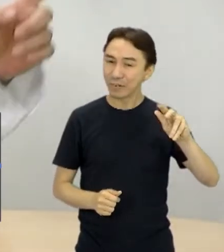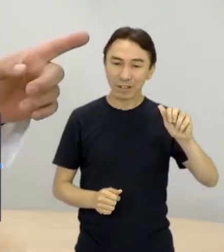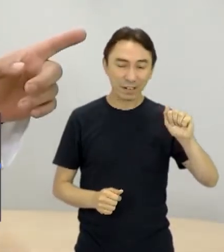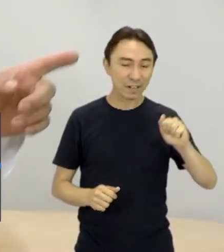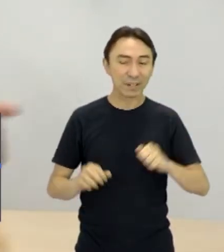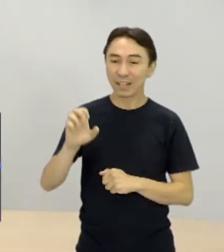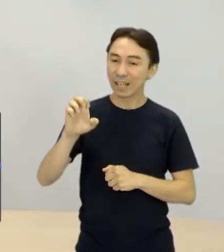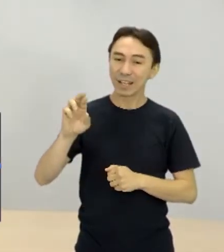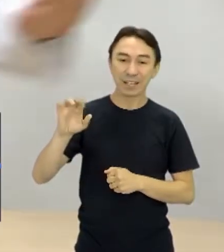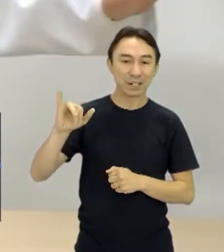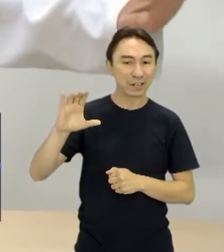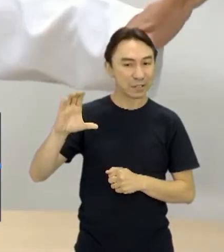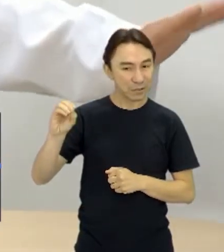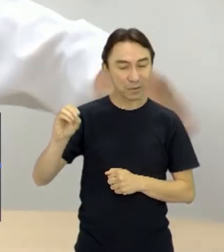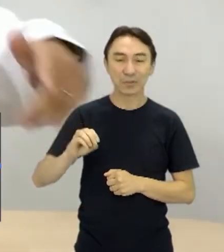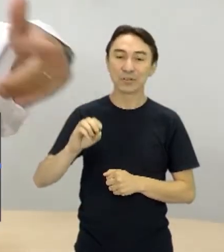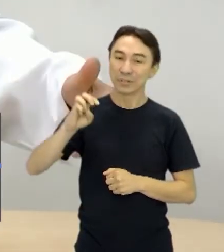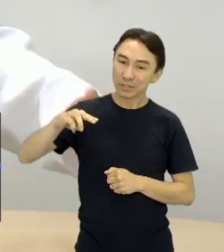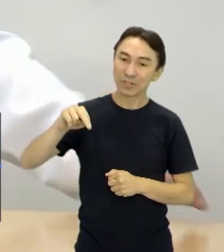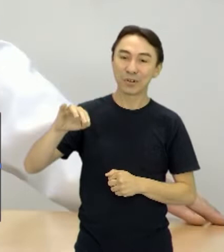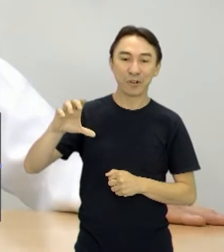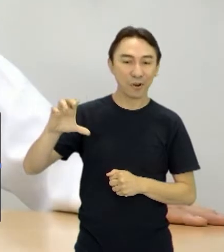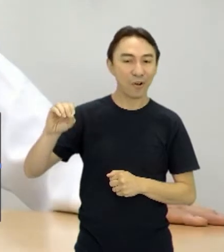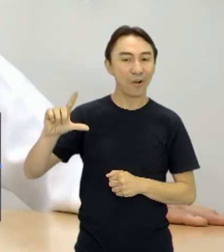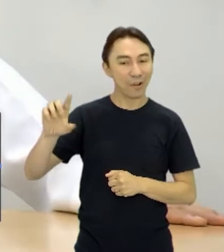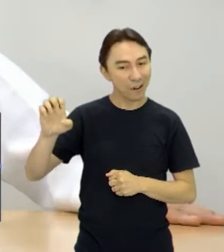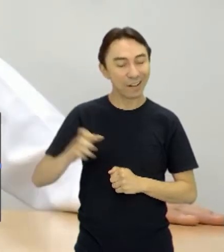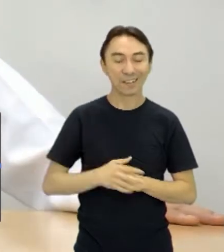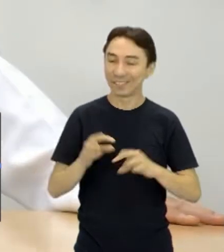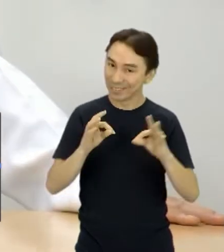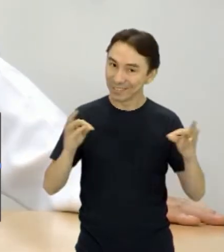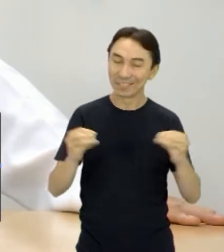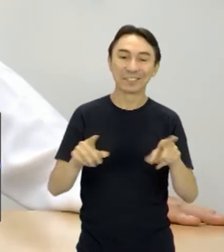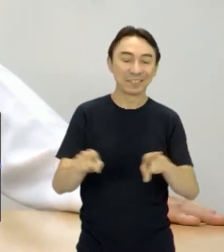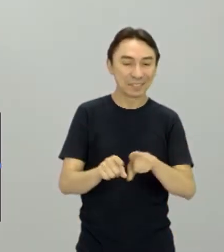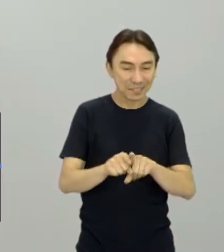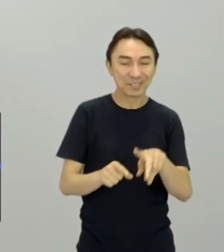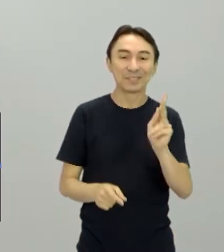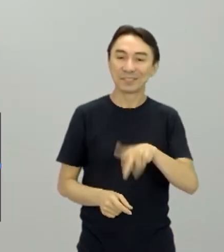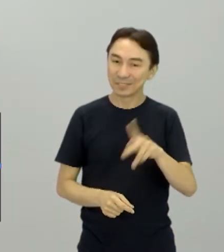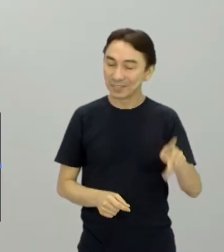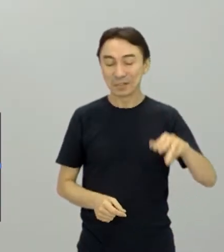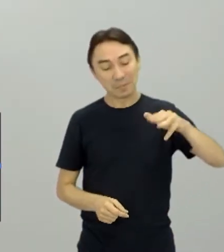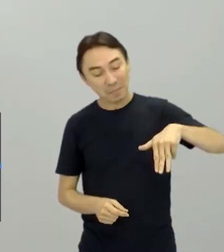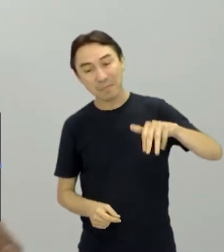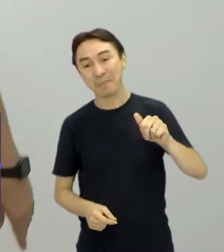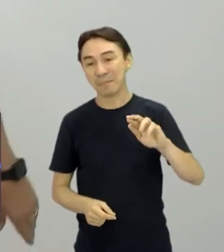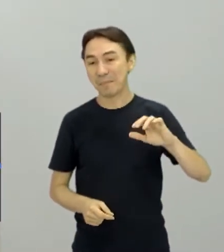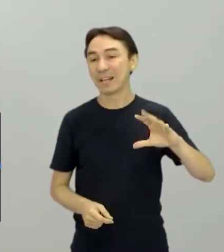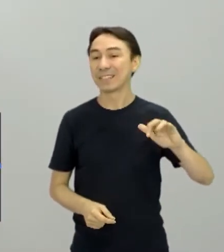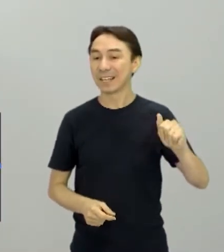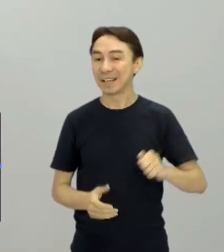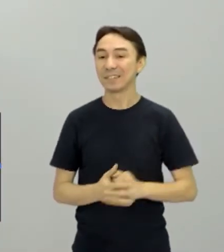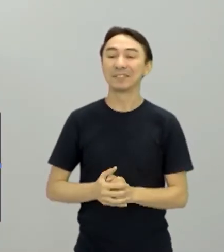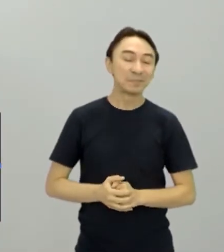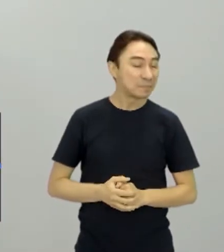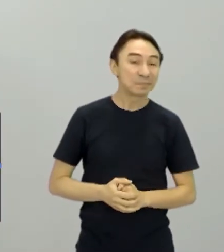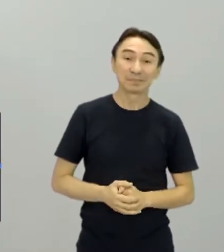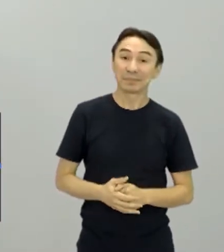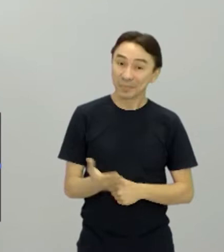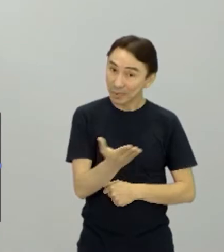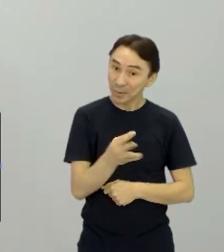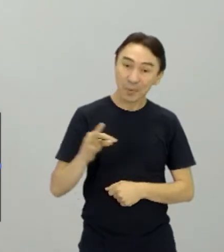o Eric. Mandaram bom dia pra gente e a professora Márcia Regina que tá aí. É isso aí, sejam todos bem-vindos para essa aula aí. Vamos falar um